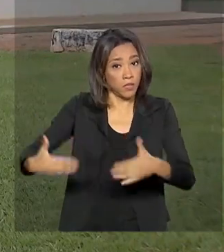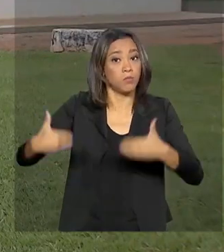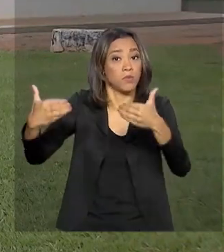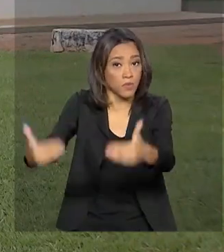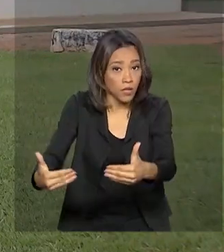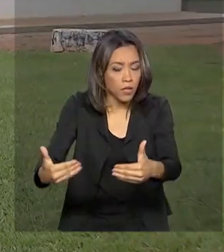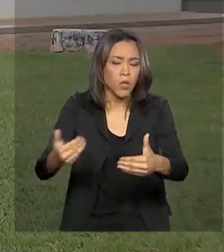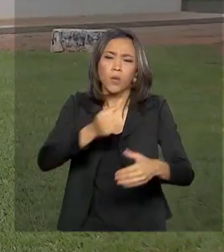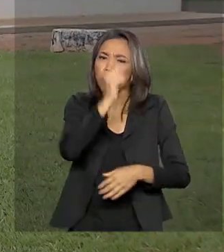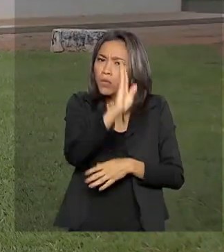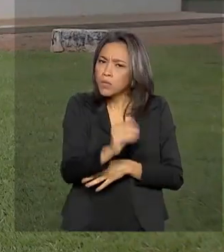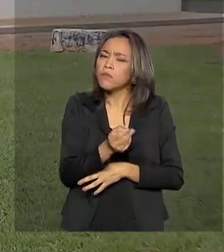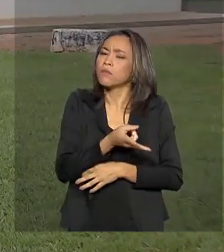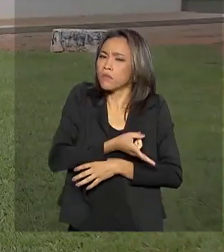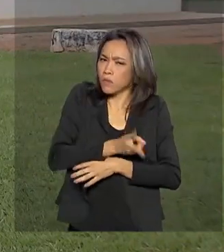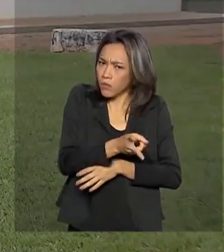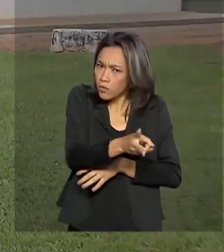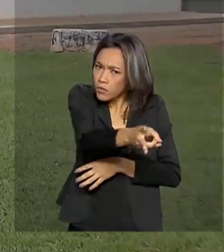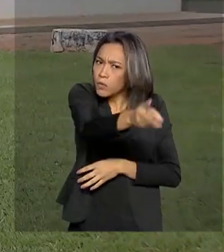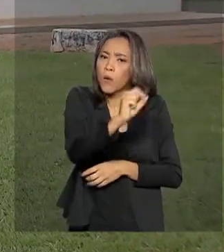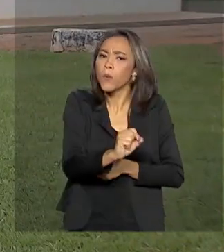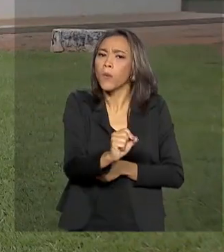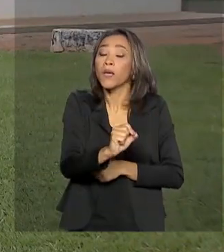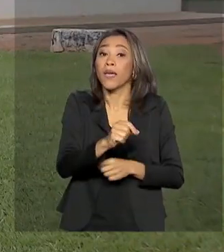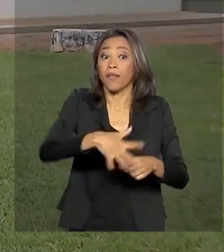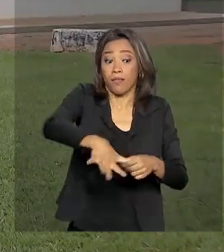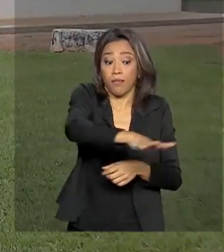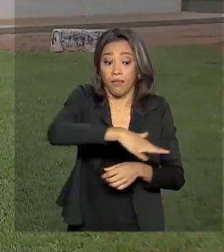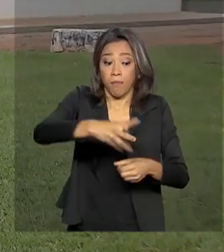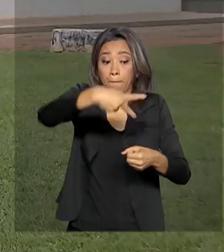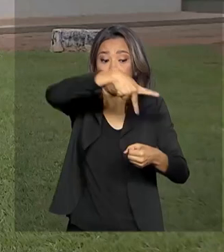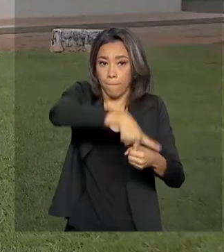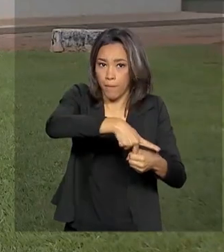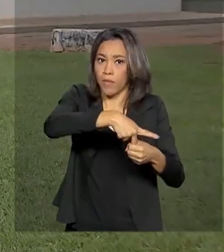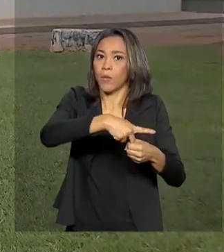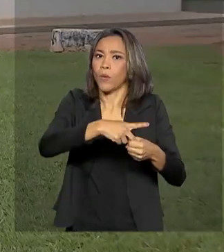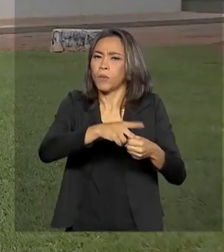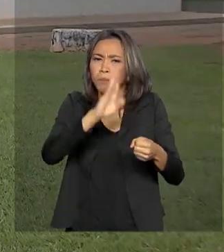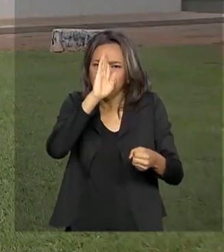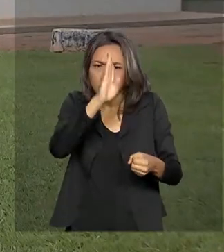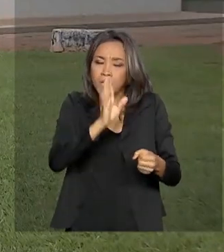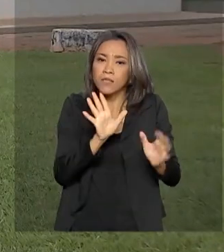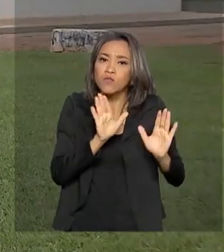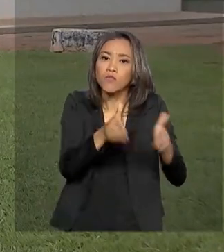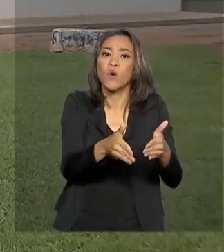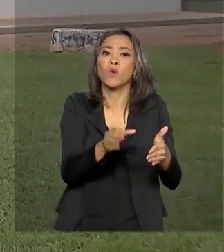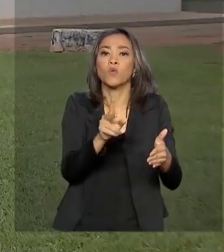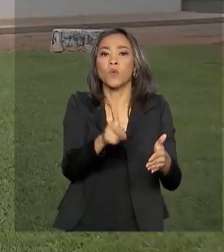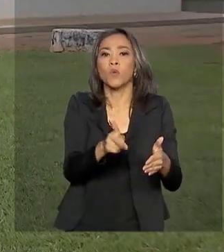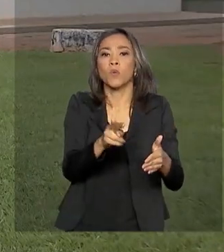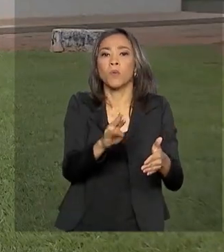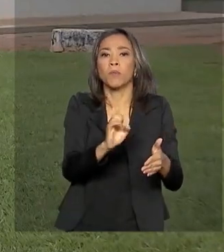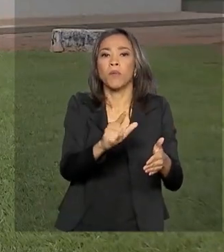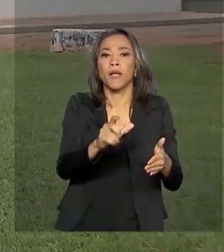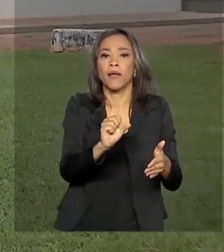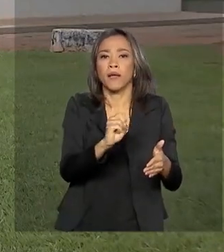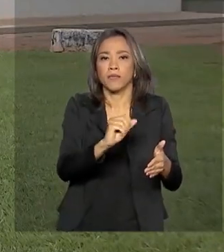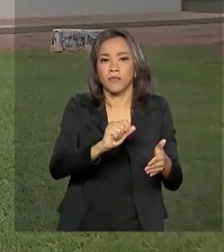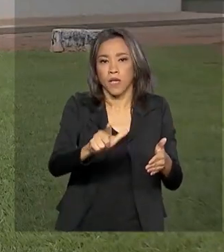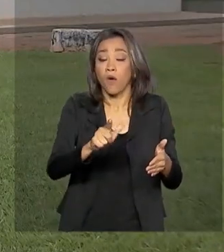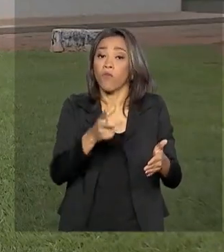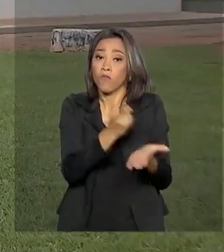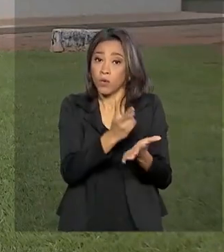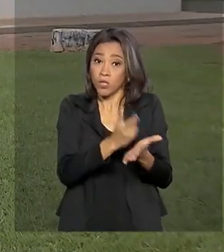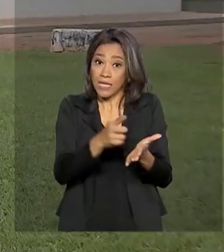Brasil continuará sendo o grande produtor de petróleo, com destaque para o pré-sal, que vai concentrar 77%